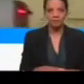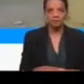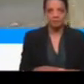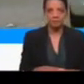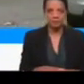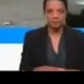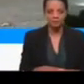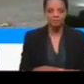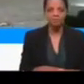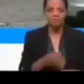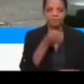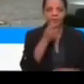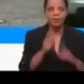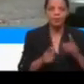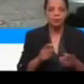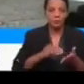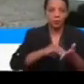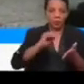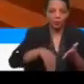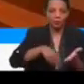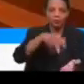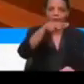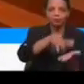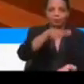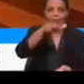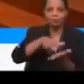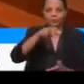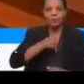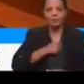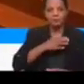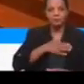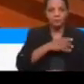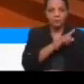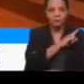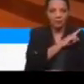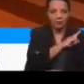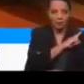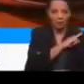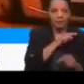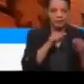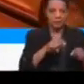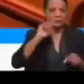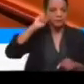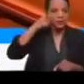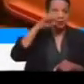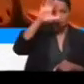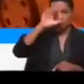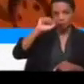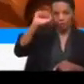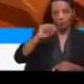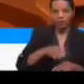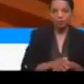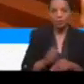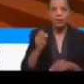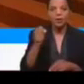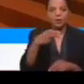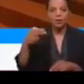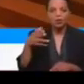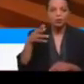Estão em causa contratos de adjudicação com empresas privadas que terão lesado o Estado em muitos milhares de